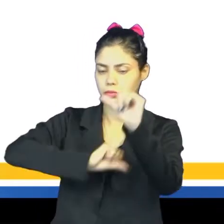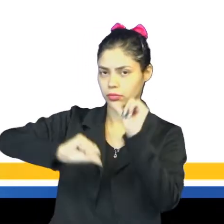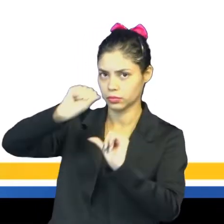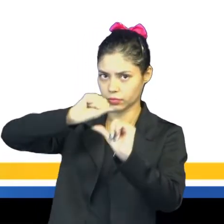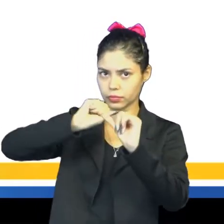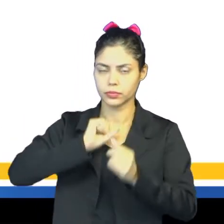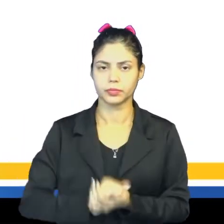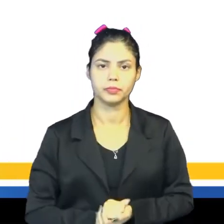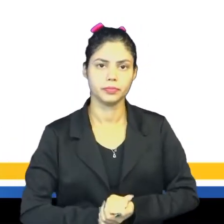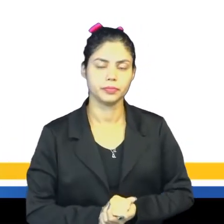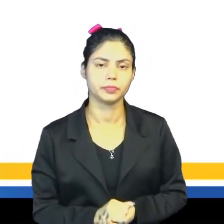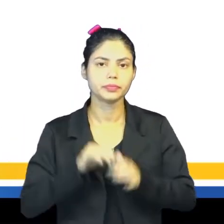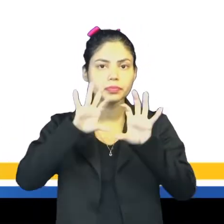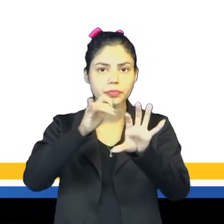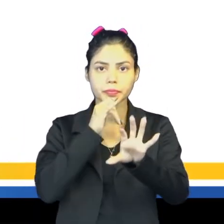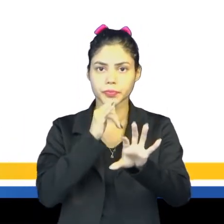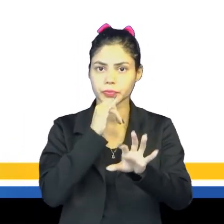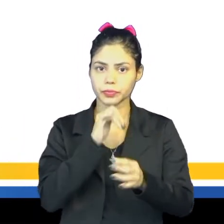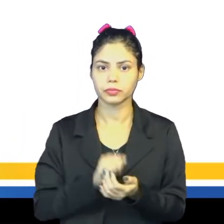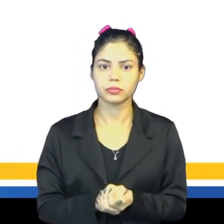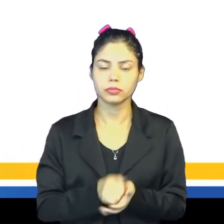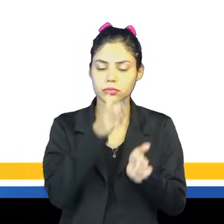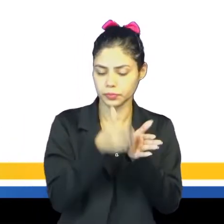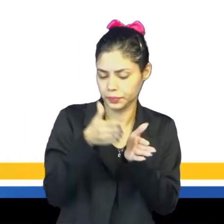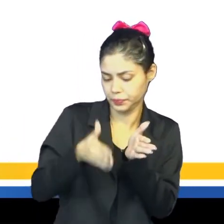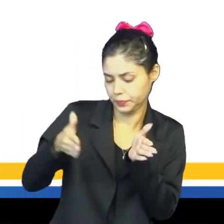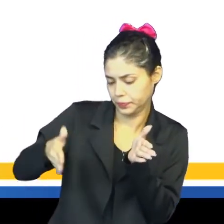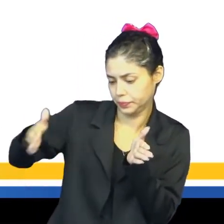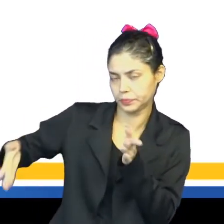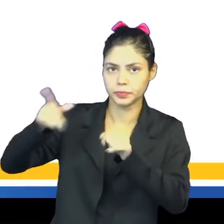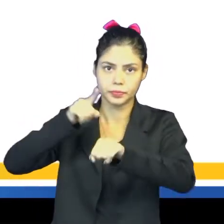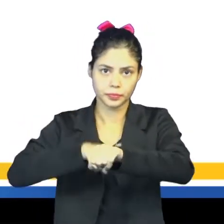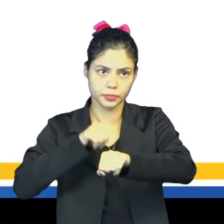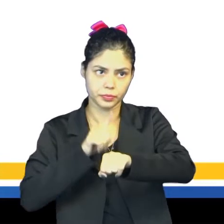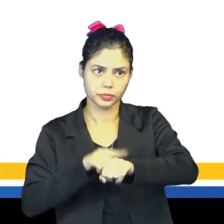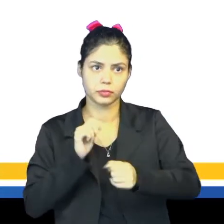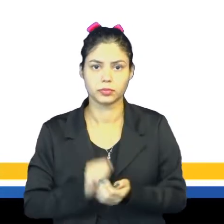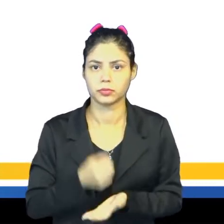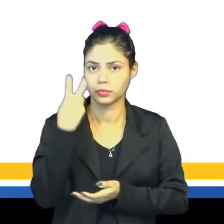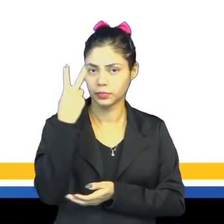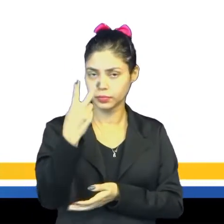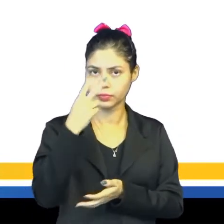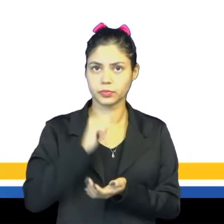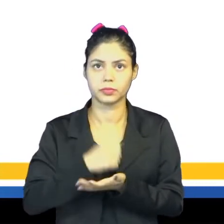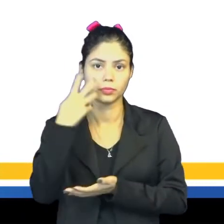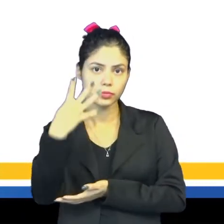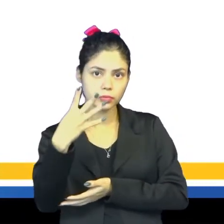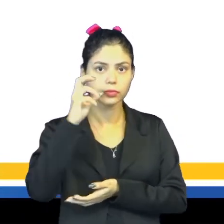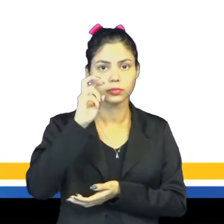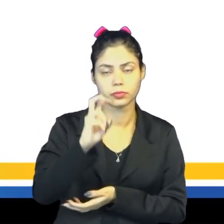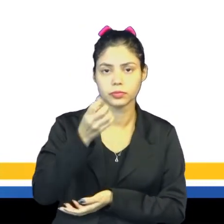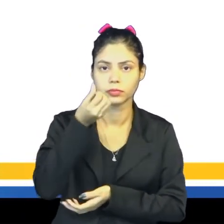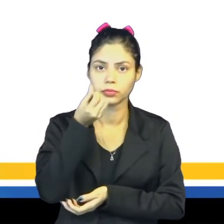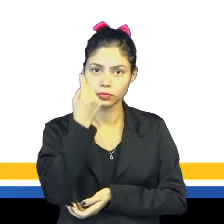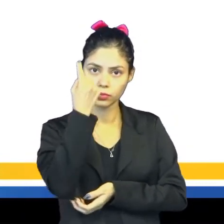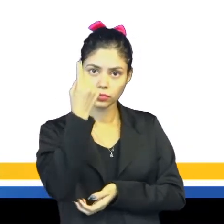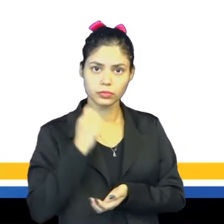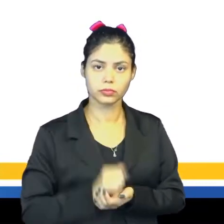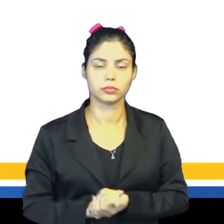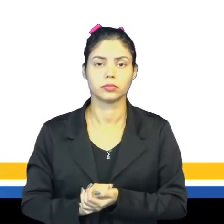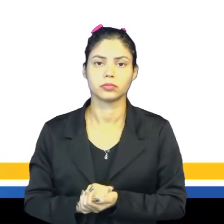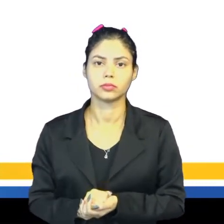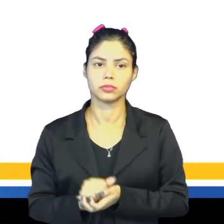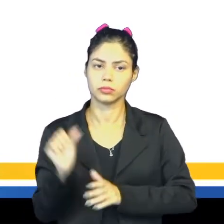inversas. Nesse exemplo, a sequência de tempo 2, 4, 5 e 1